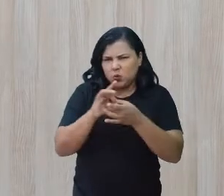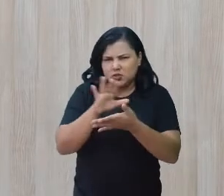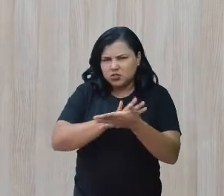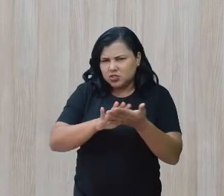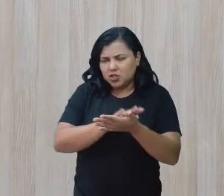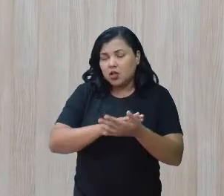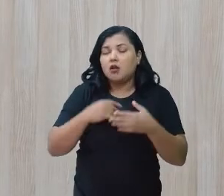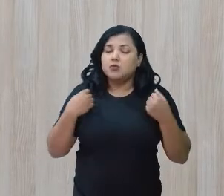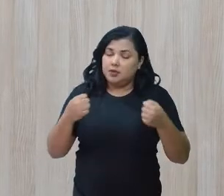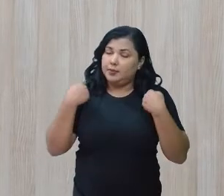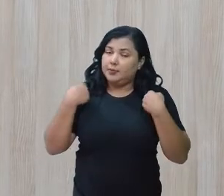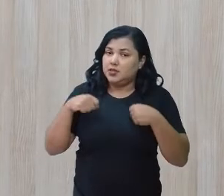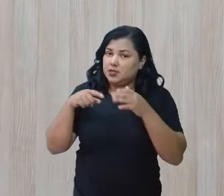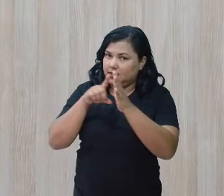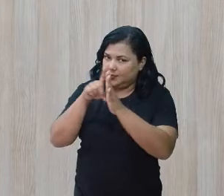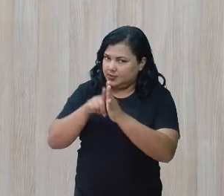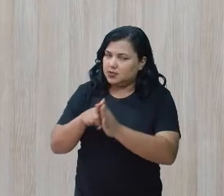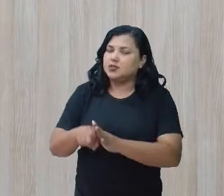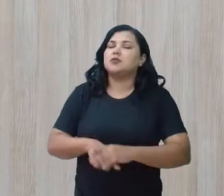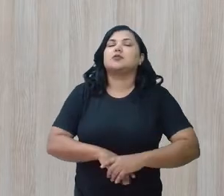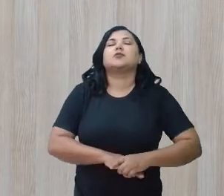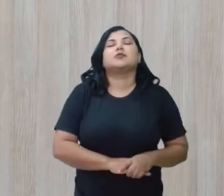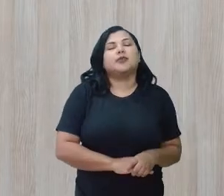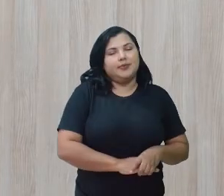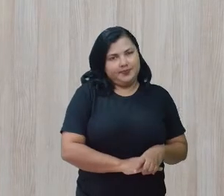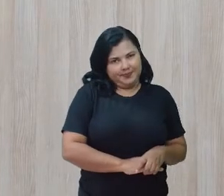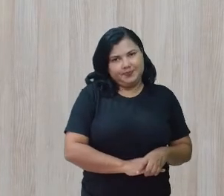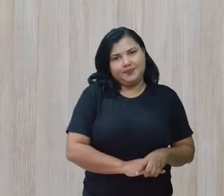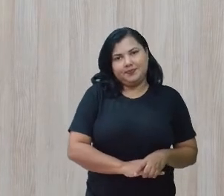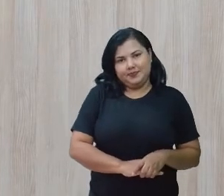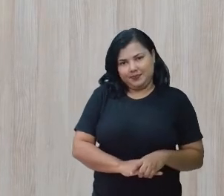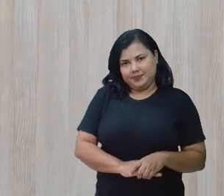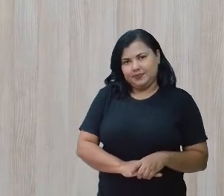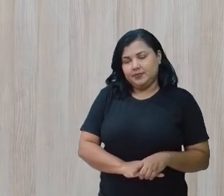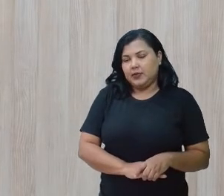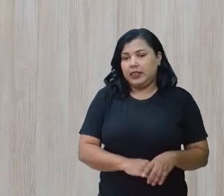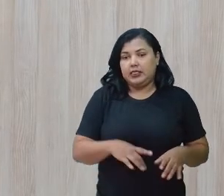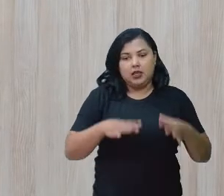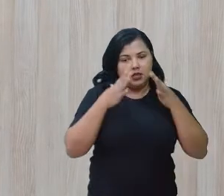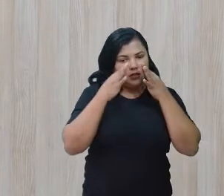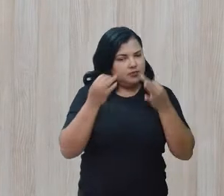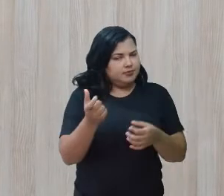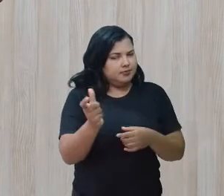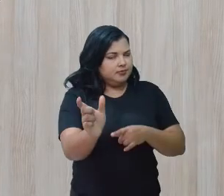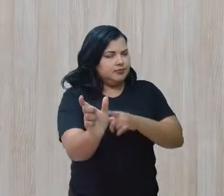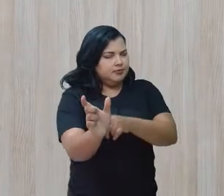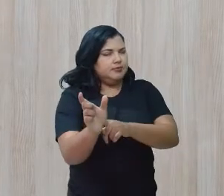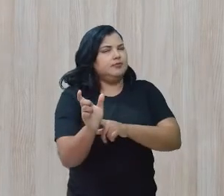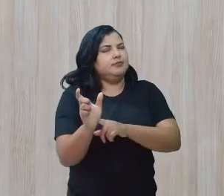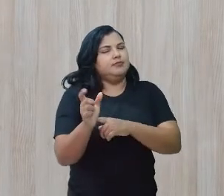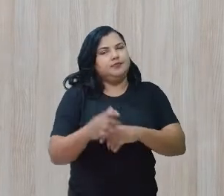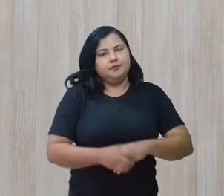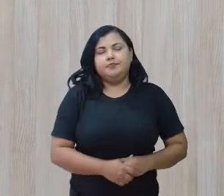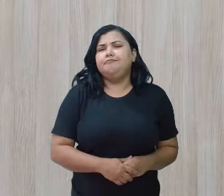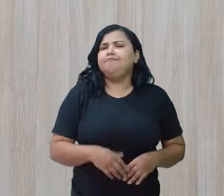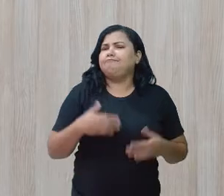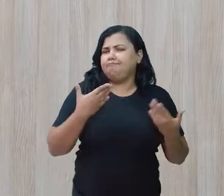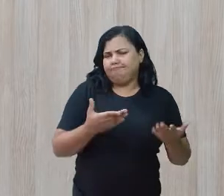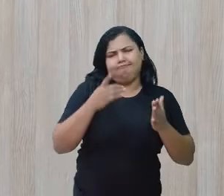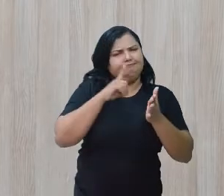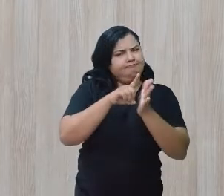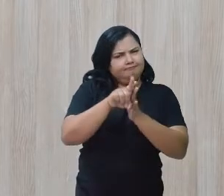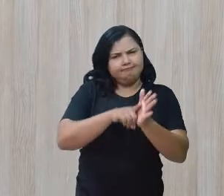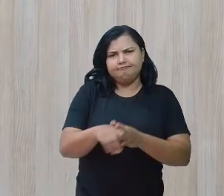lendo a frase toda, é sinal de que a gente precisa parar e ter um pouquinho mais de atenção com relação a ela. Então, vá para o dicionário,